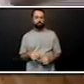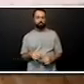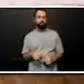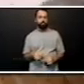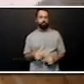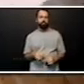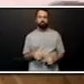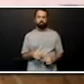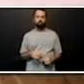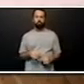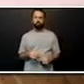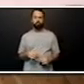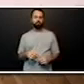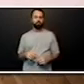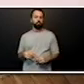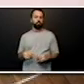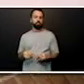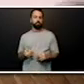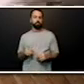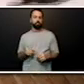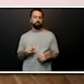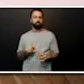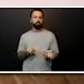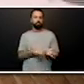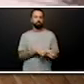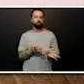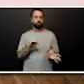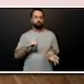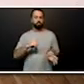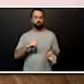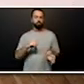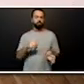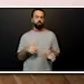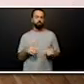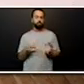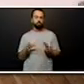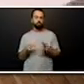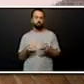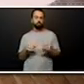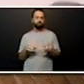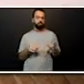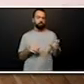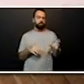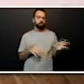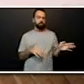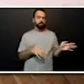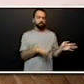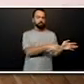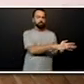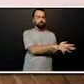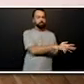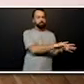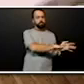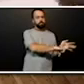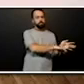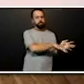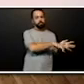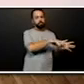Módulo de menos 9. Do menos 9. Para chegar no